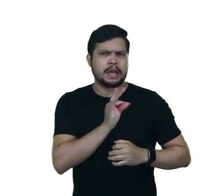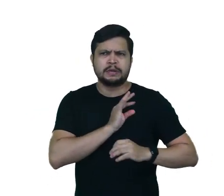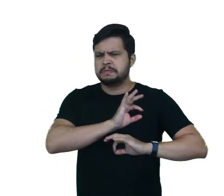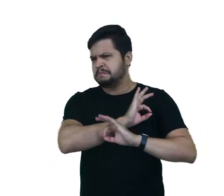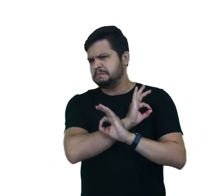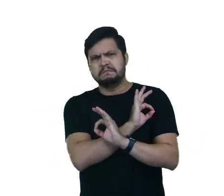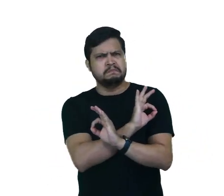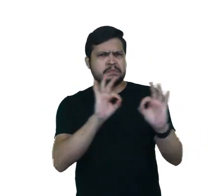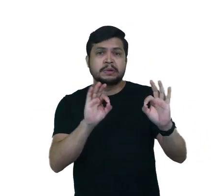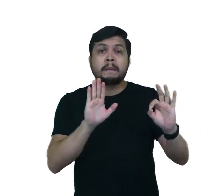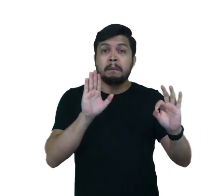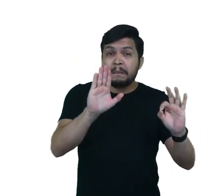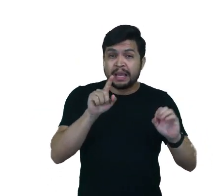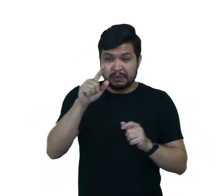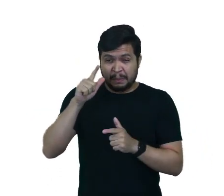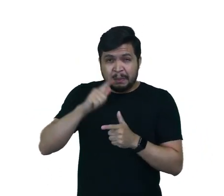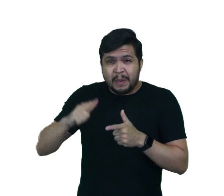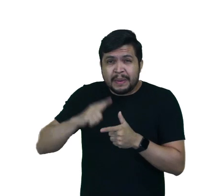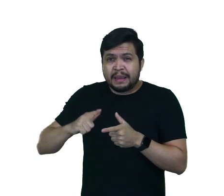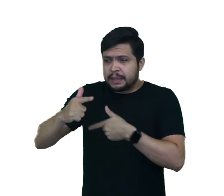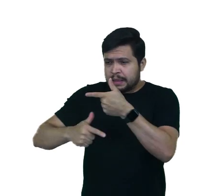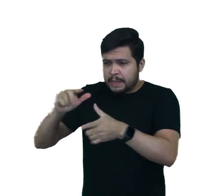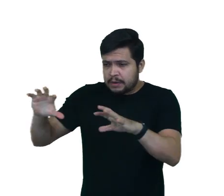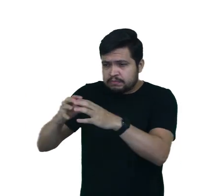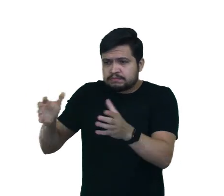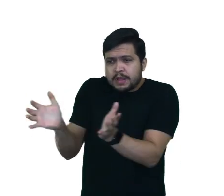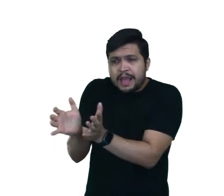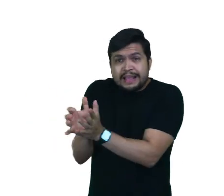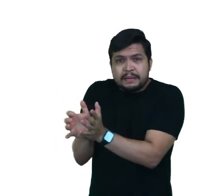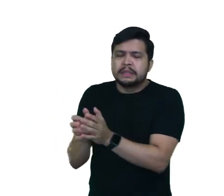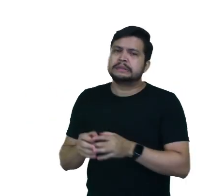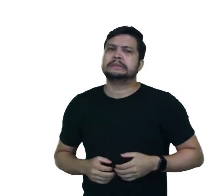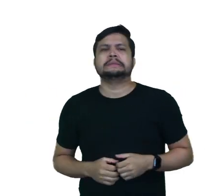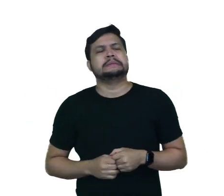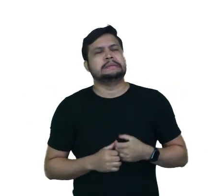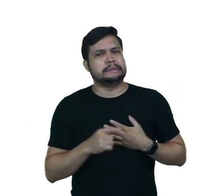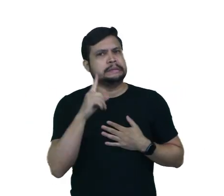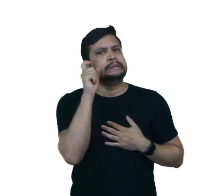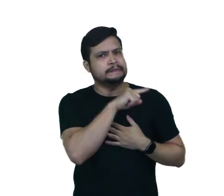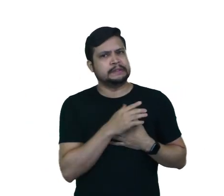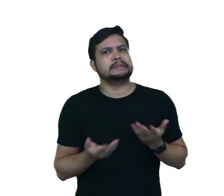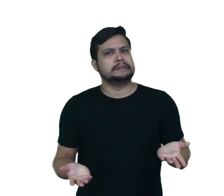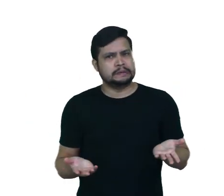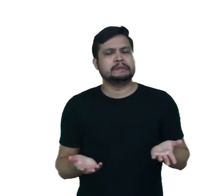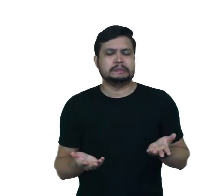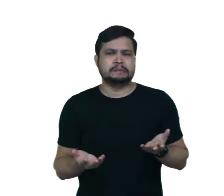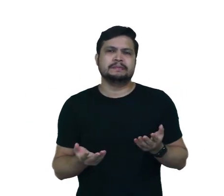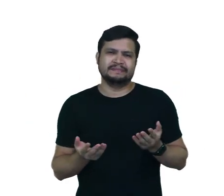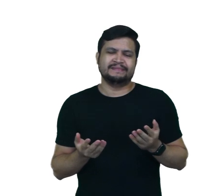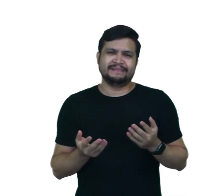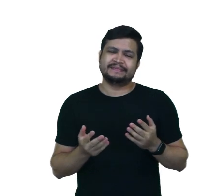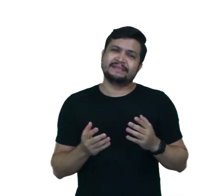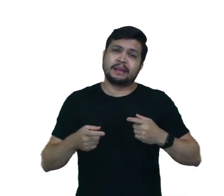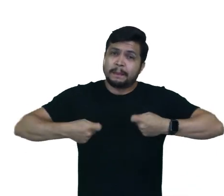trabalhar em equipe, vai ser muito difícil você ocupar uma posição de destaque, você conseguir fazer um trabalho